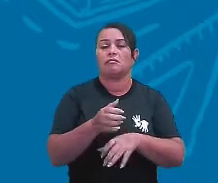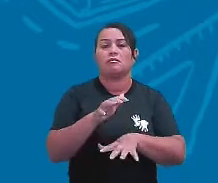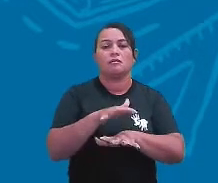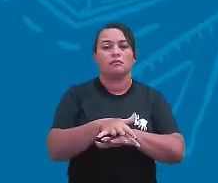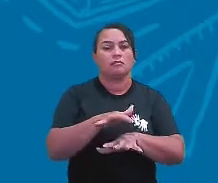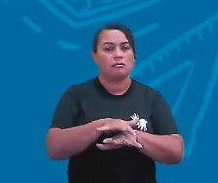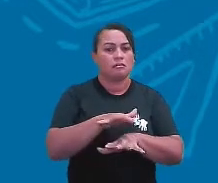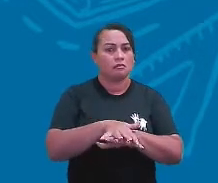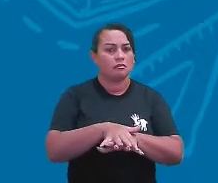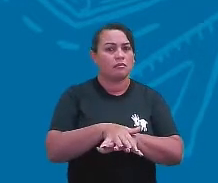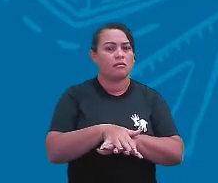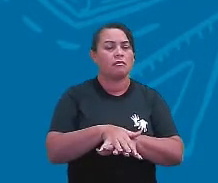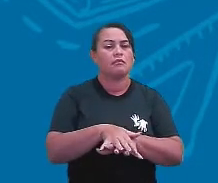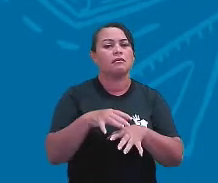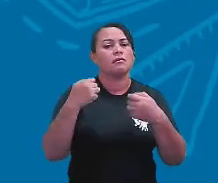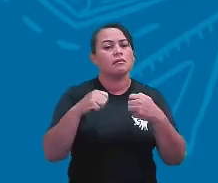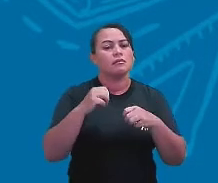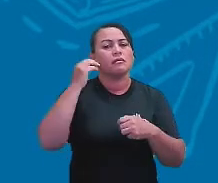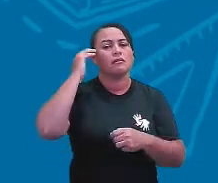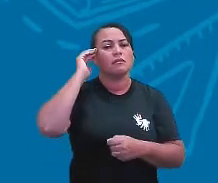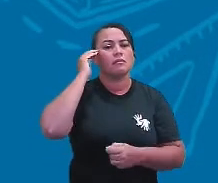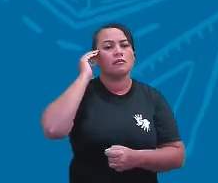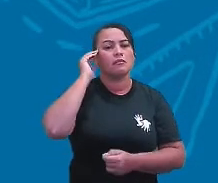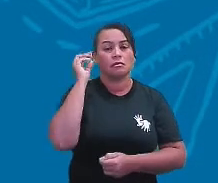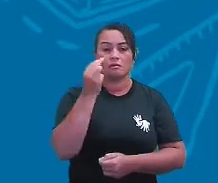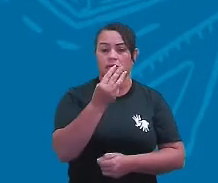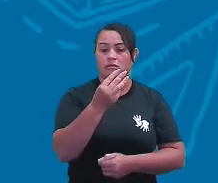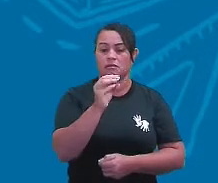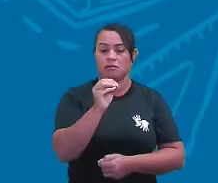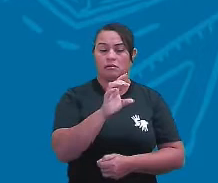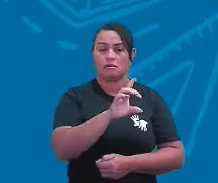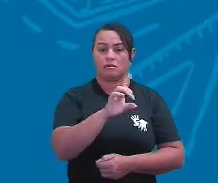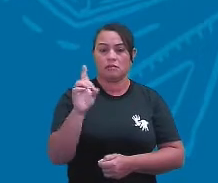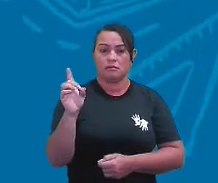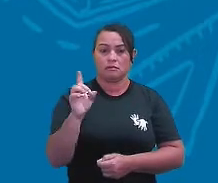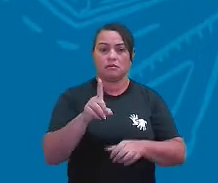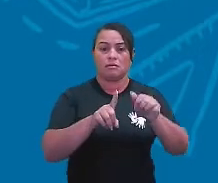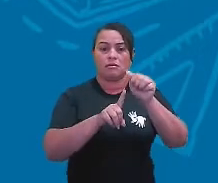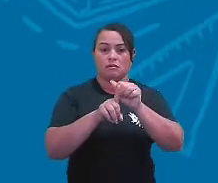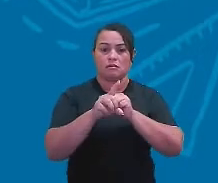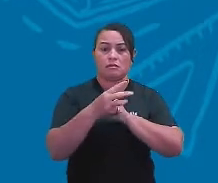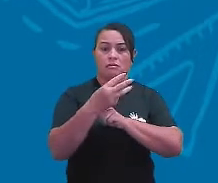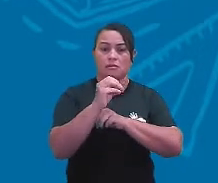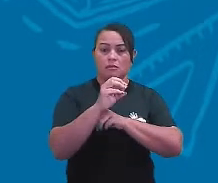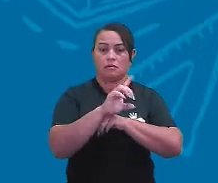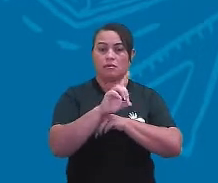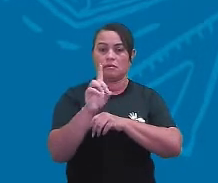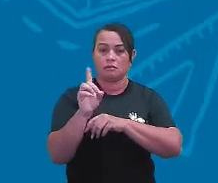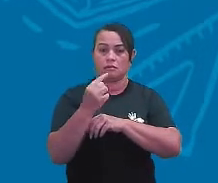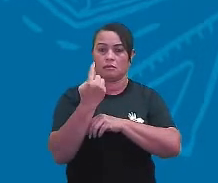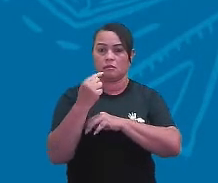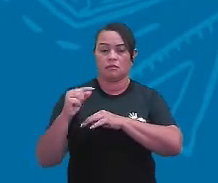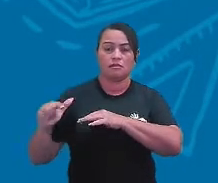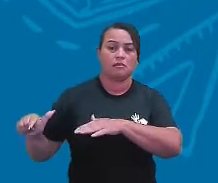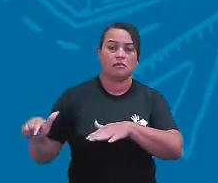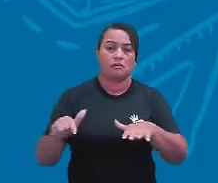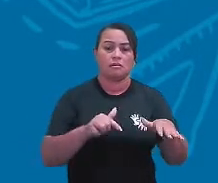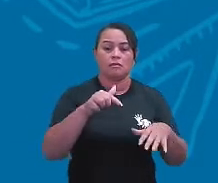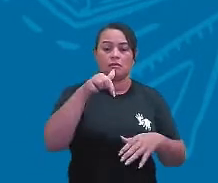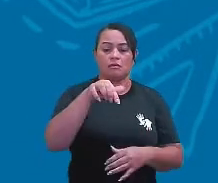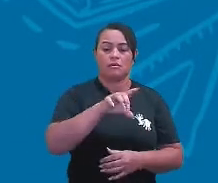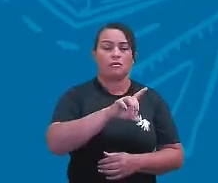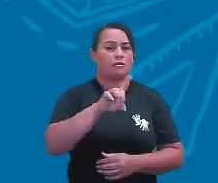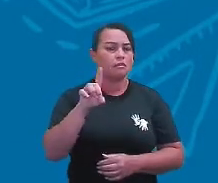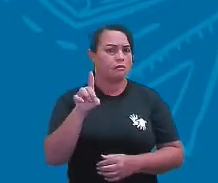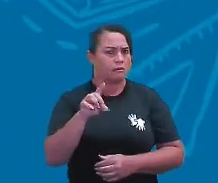matemática também, a gente precisa ter como referência 30 dias. Um mês, 30 dias, uma semana, 7 dias. Então,